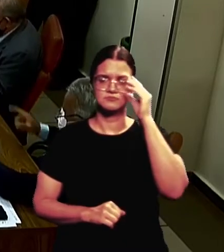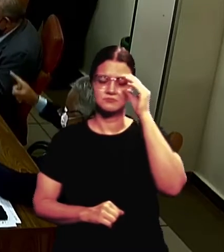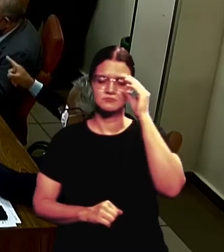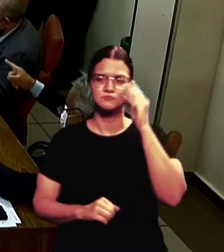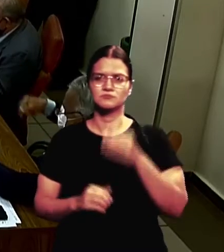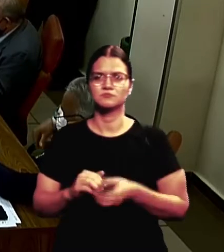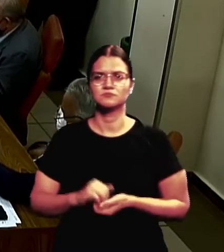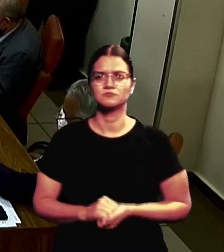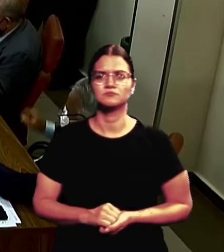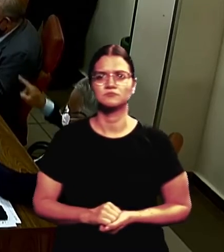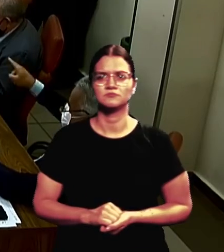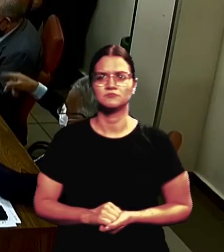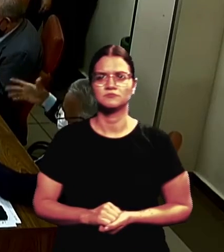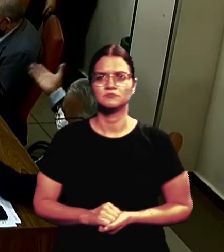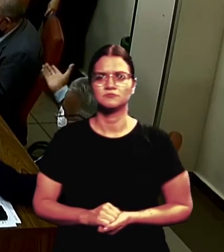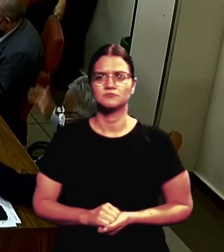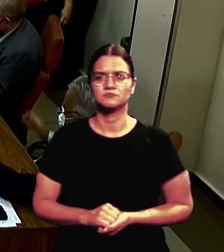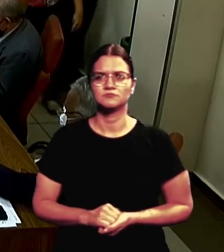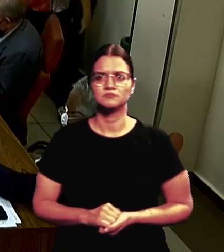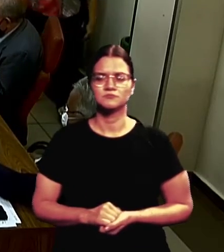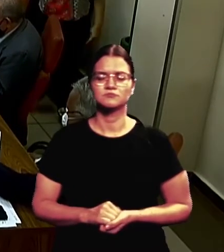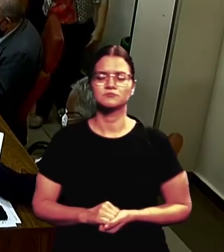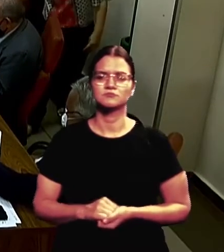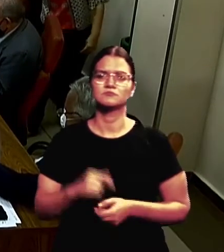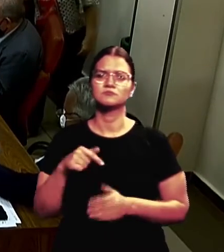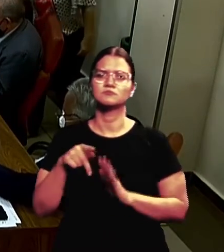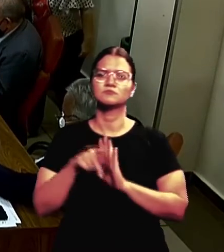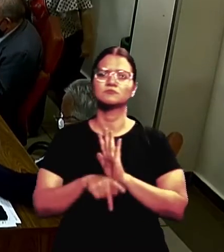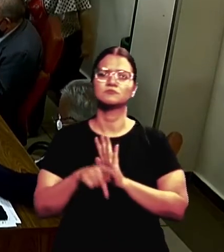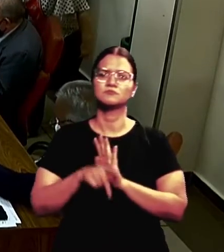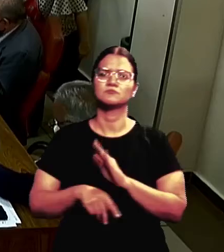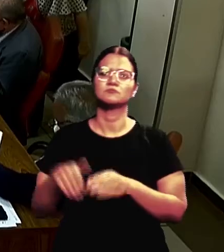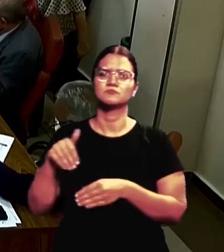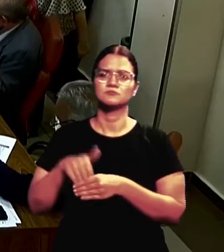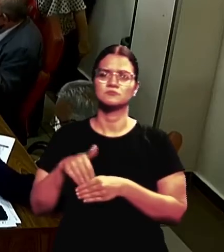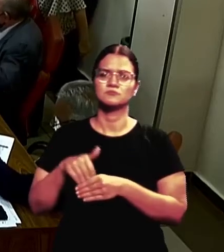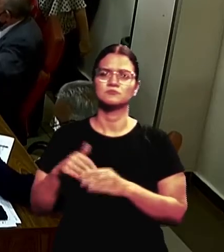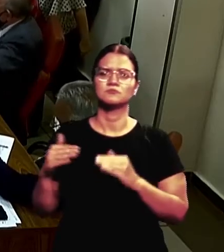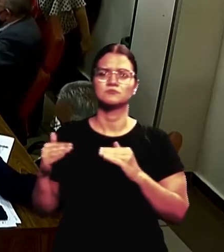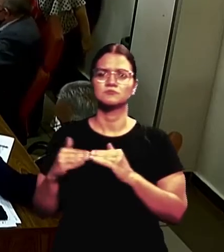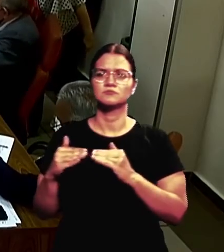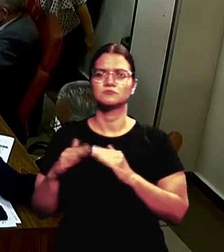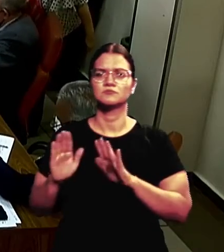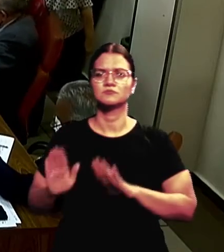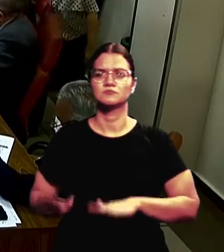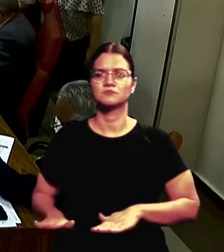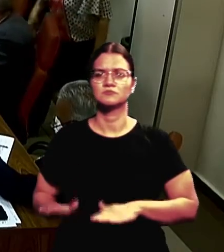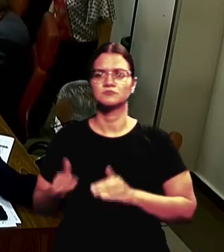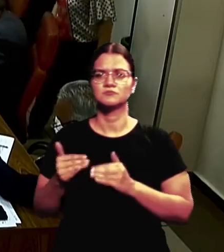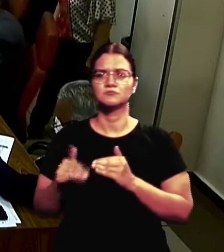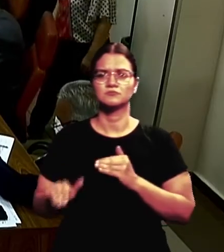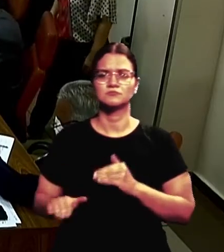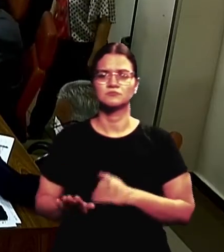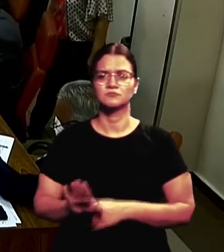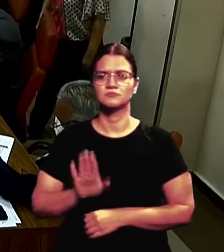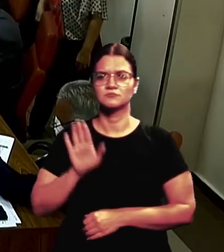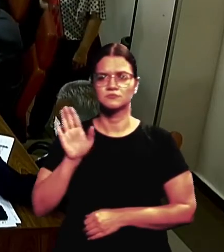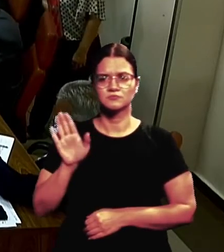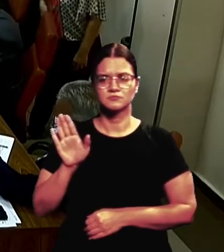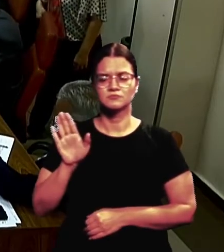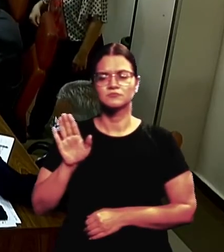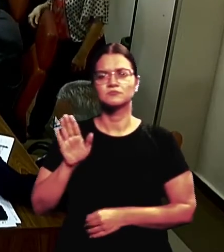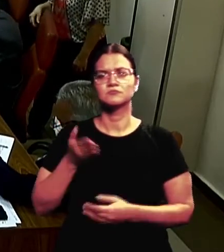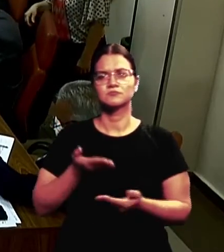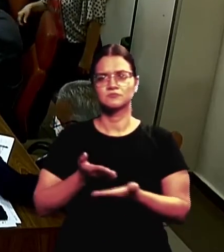O projeto está em discussão. O projeto está em votação. Favoráveis permaneçam como estão, os